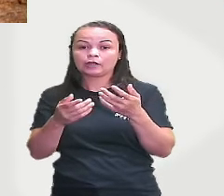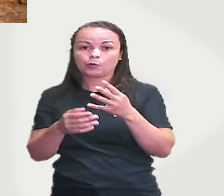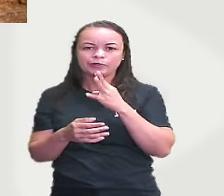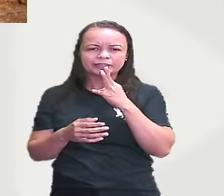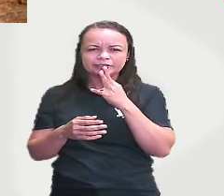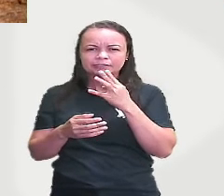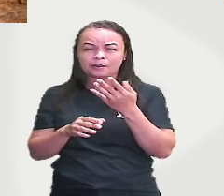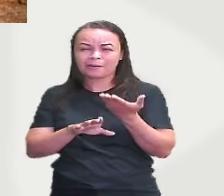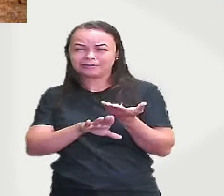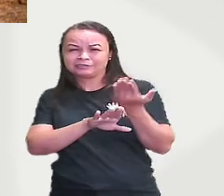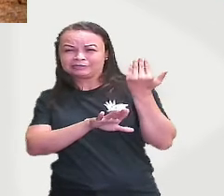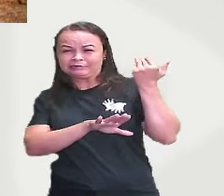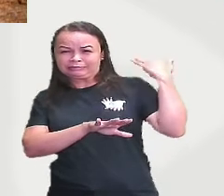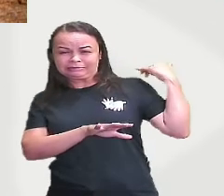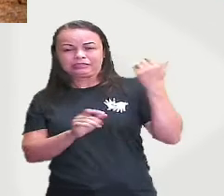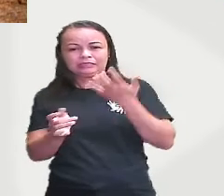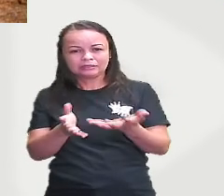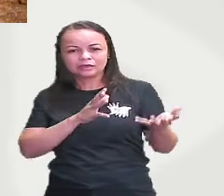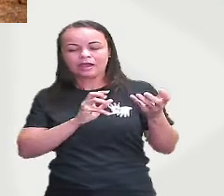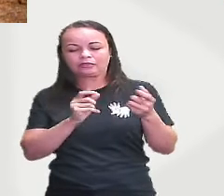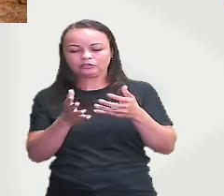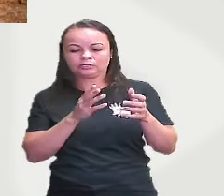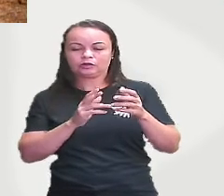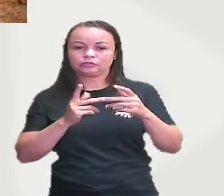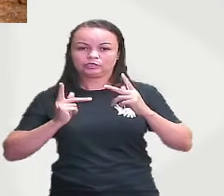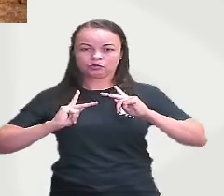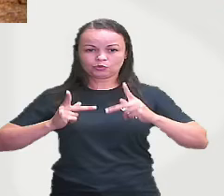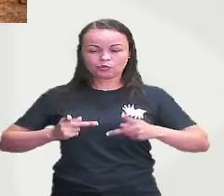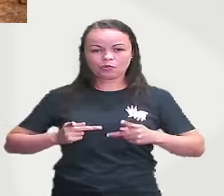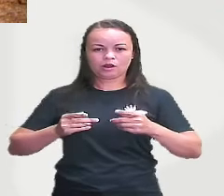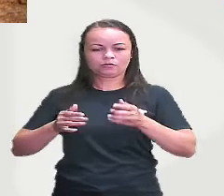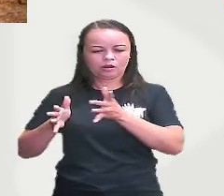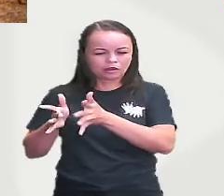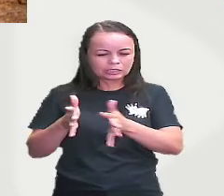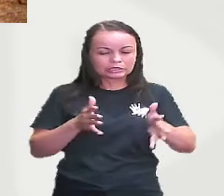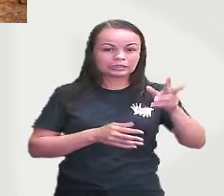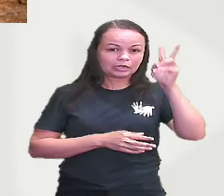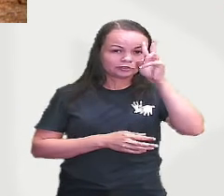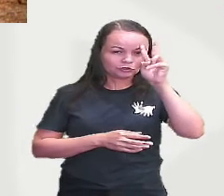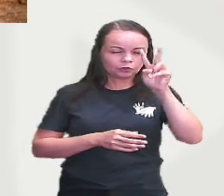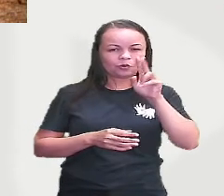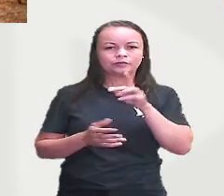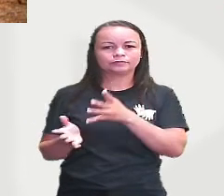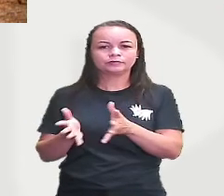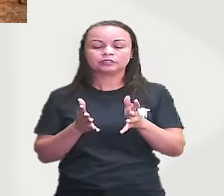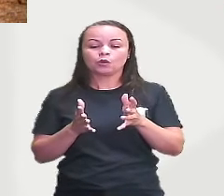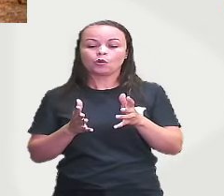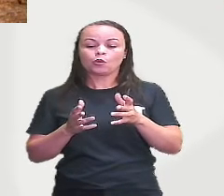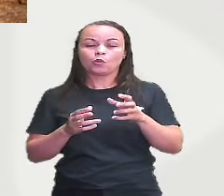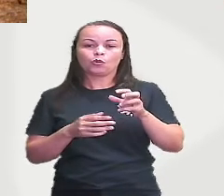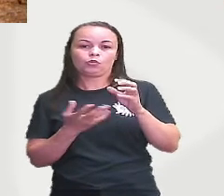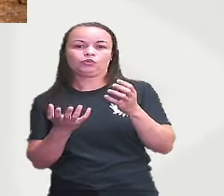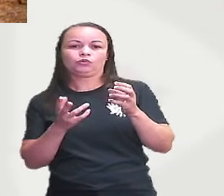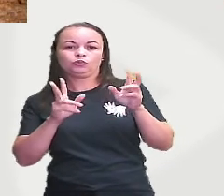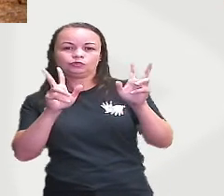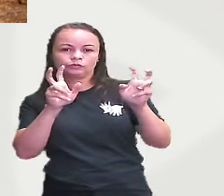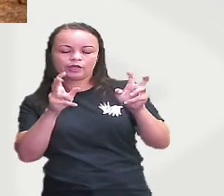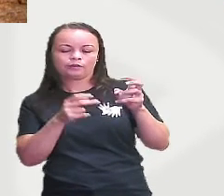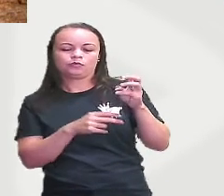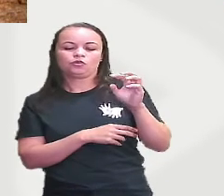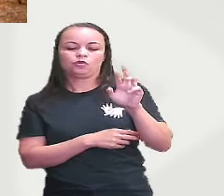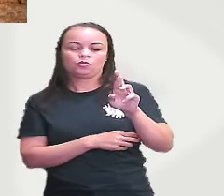antigas manifestações estéticas do homem ao longo de toda a sua história. O termo rupestre vem do francês